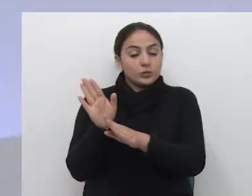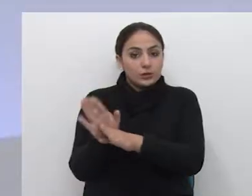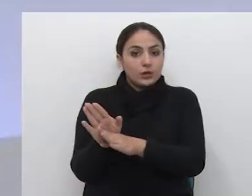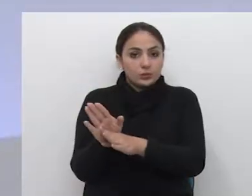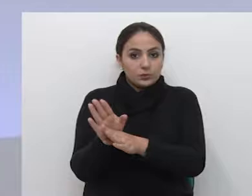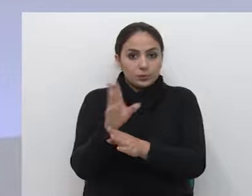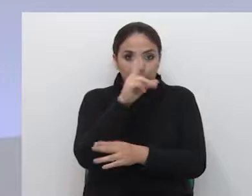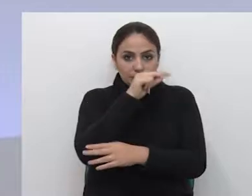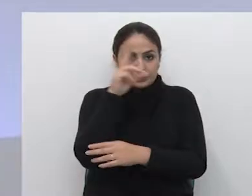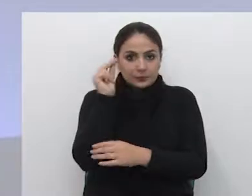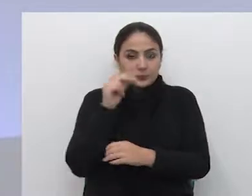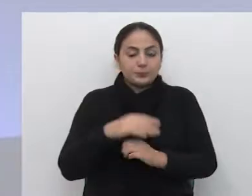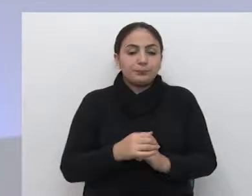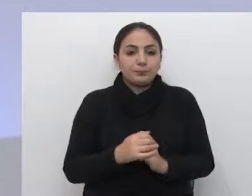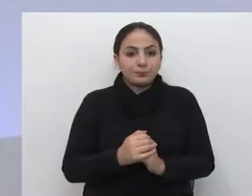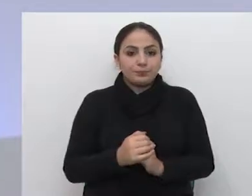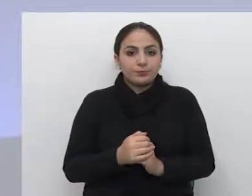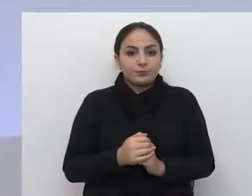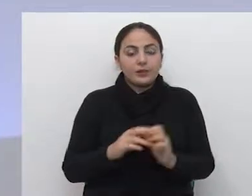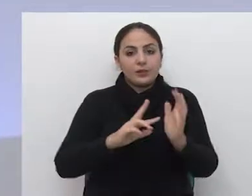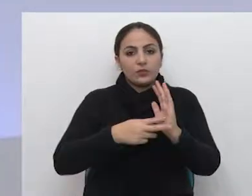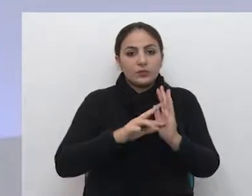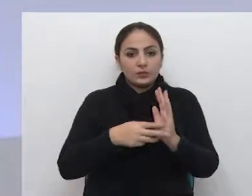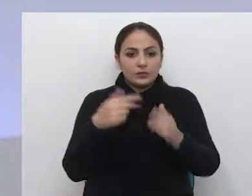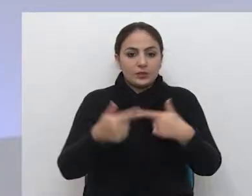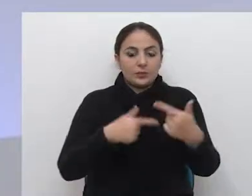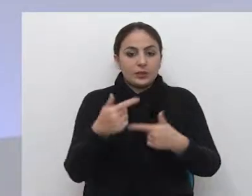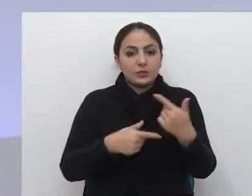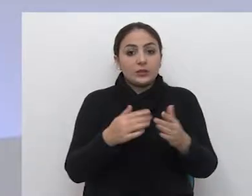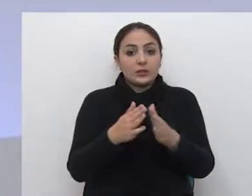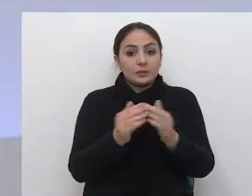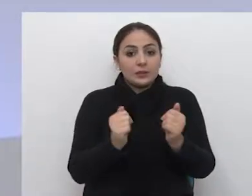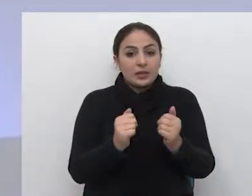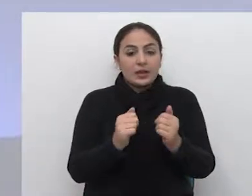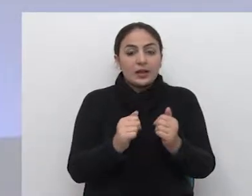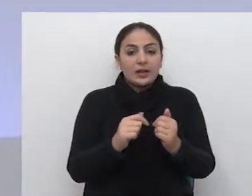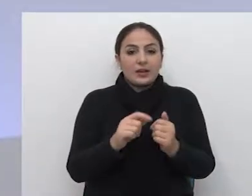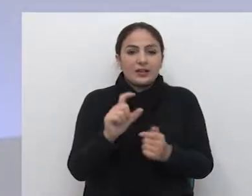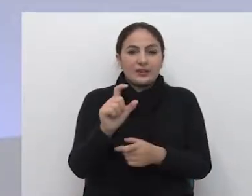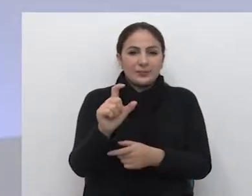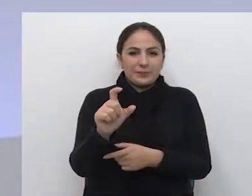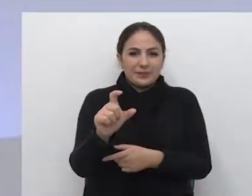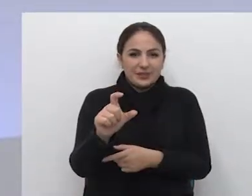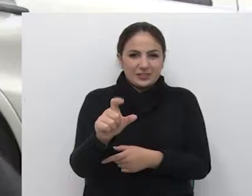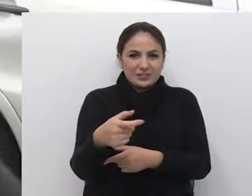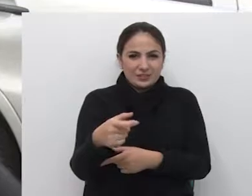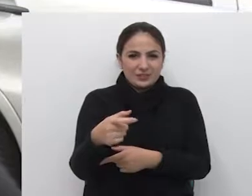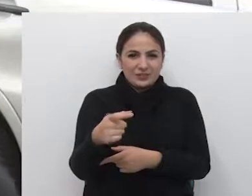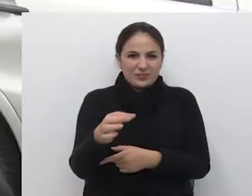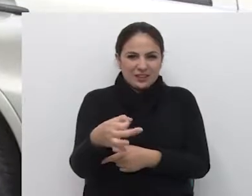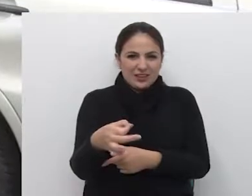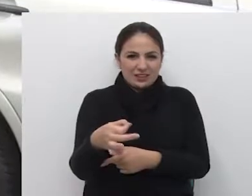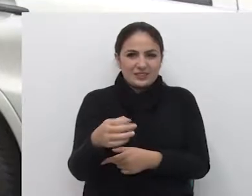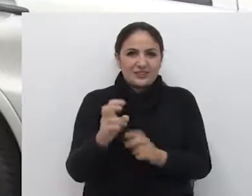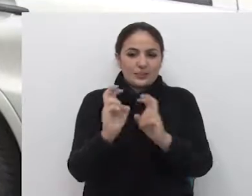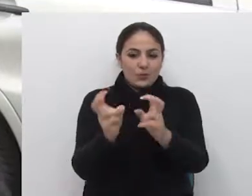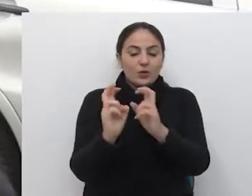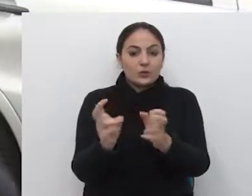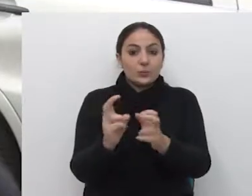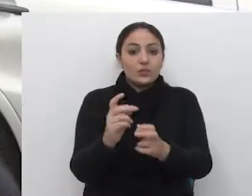público. Sindicato dos Servidores Municipais reivindica a conversão de Vale Transporte em pecúnia. O Estado já paga